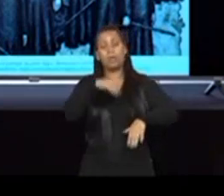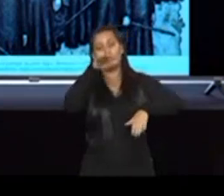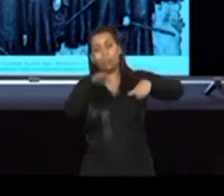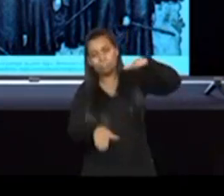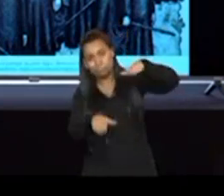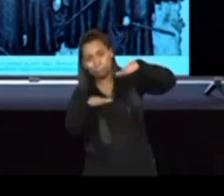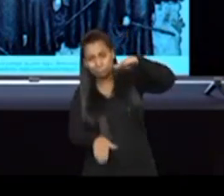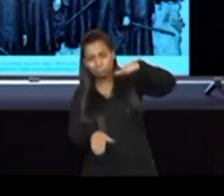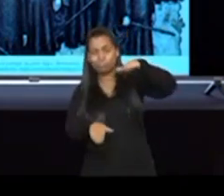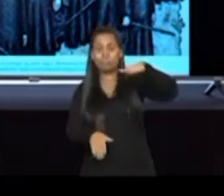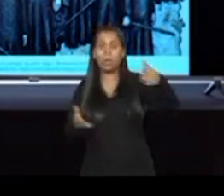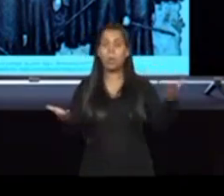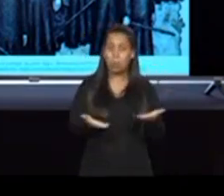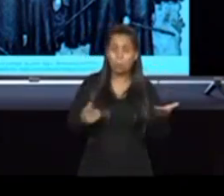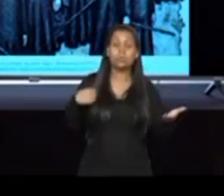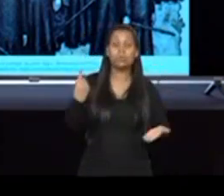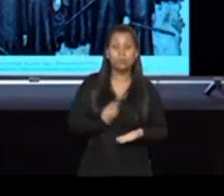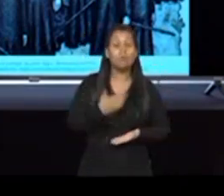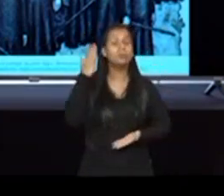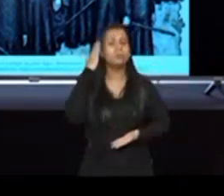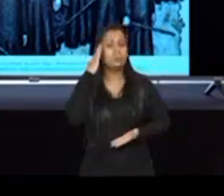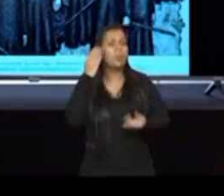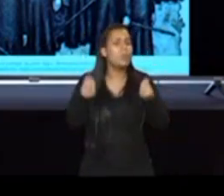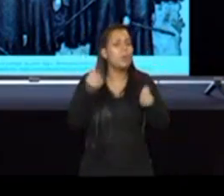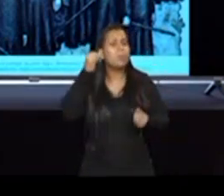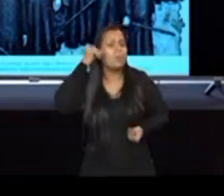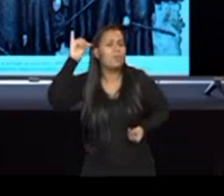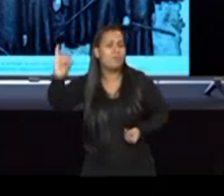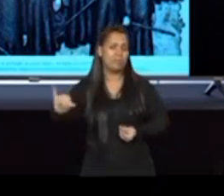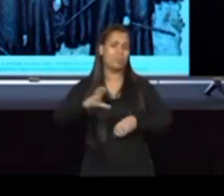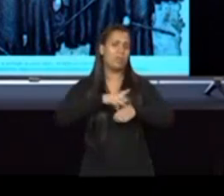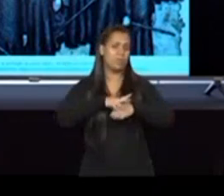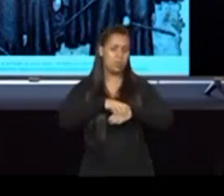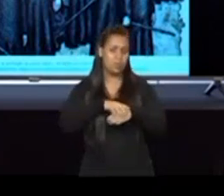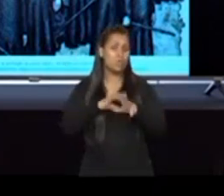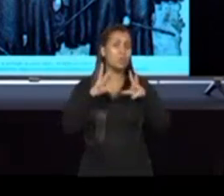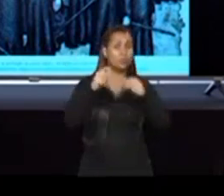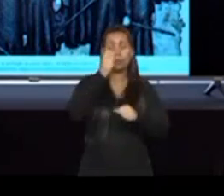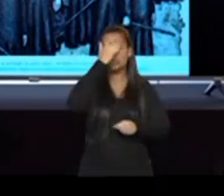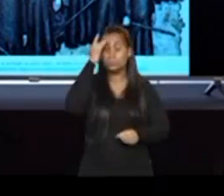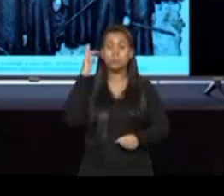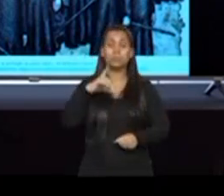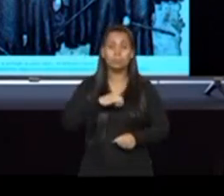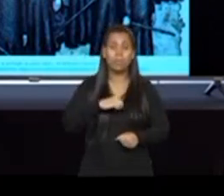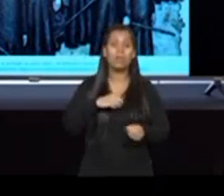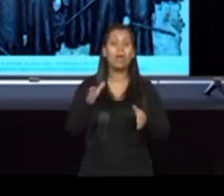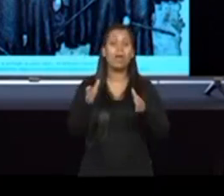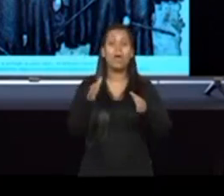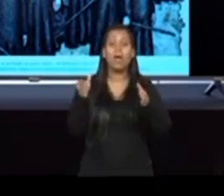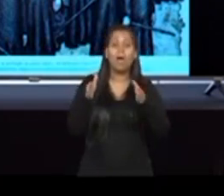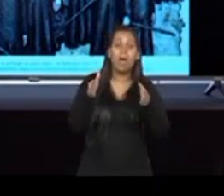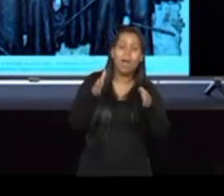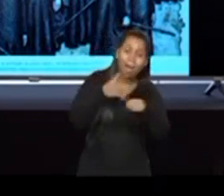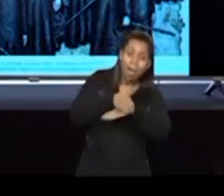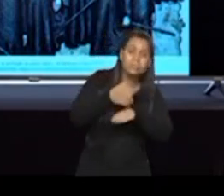desigualdade hoje. Então, se nós já sabemos as medidas de combater essa doença, será que todos têm acesso a medicamentos, a